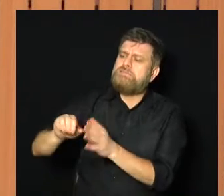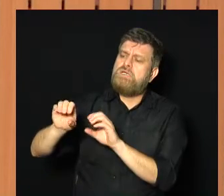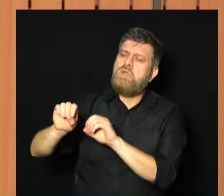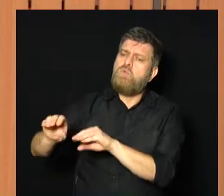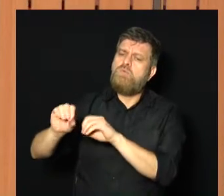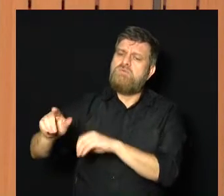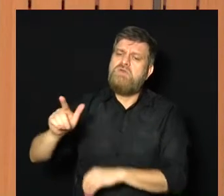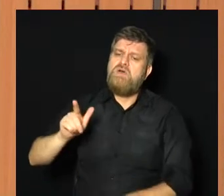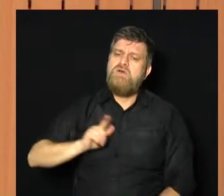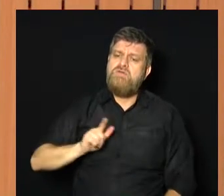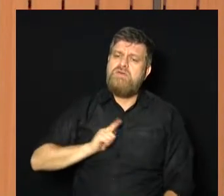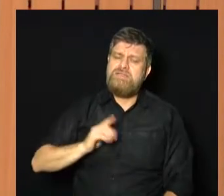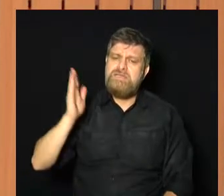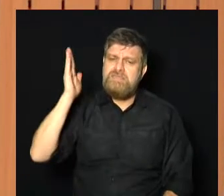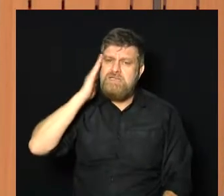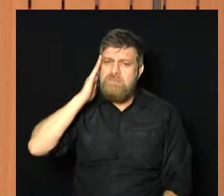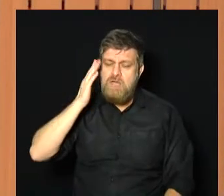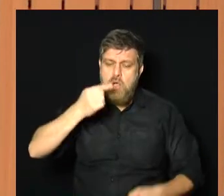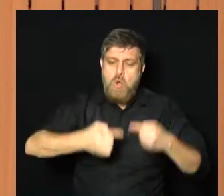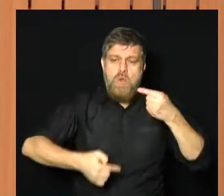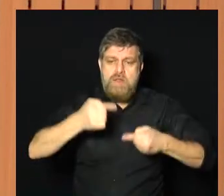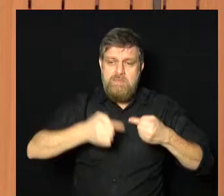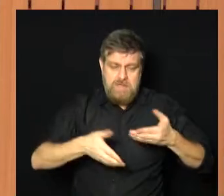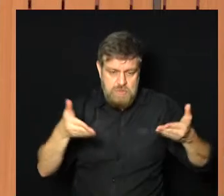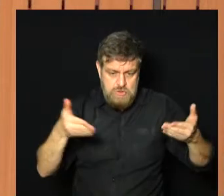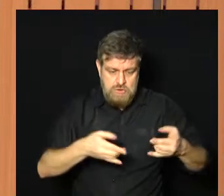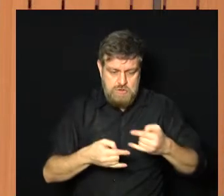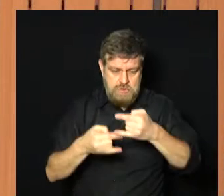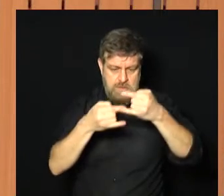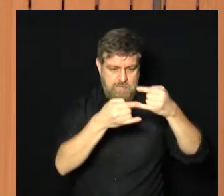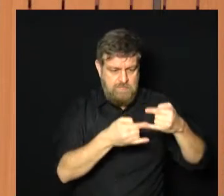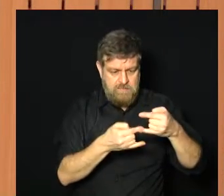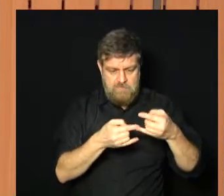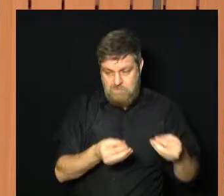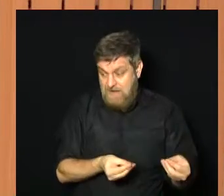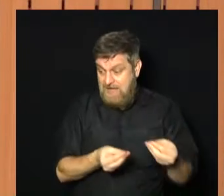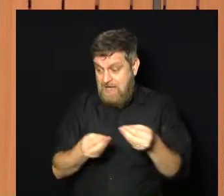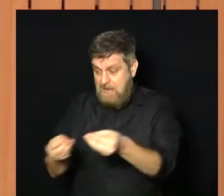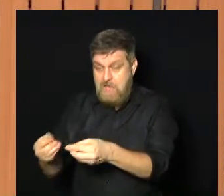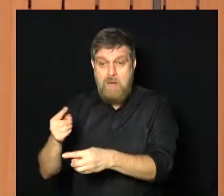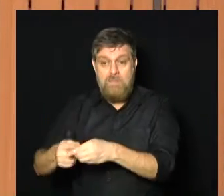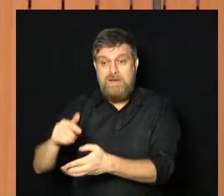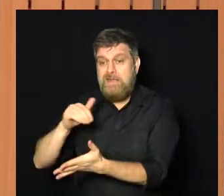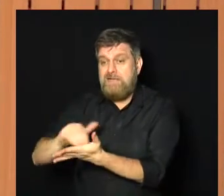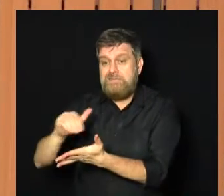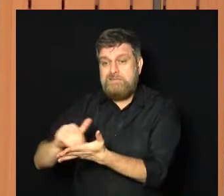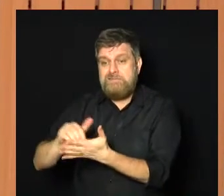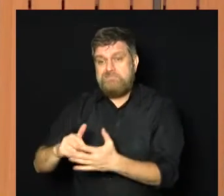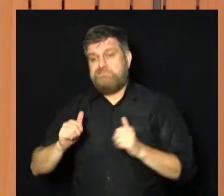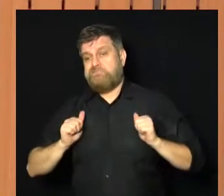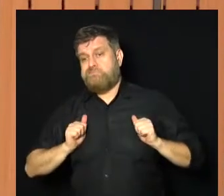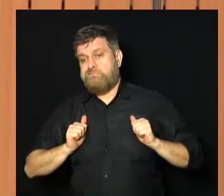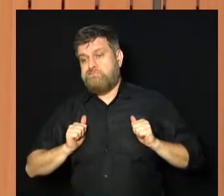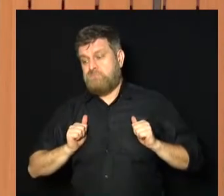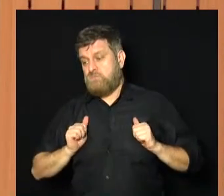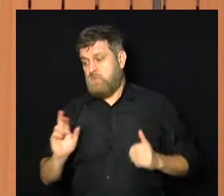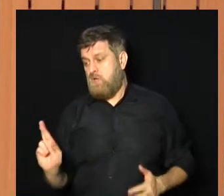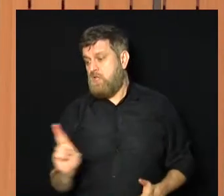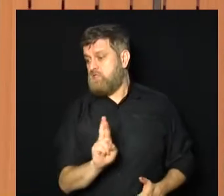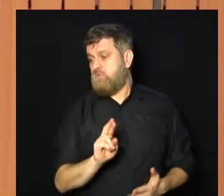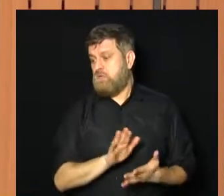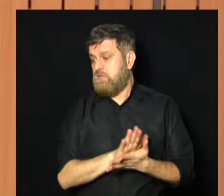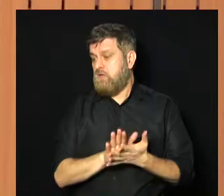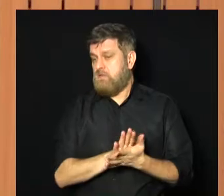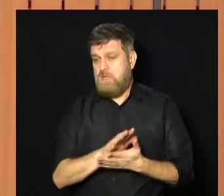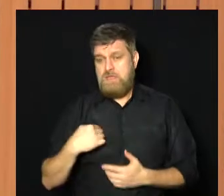os informes discutidos nesse debate, uma vez que não quis se fazer presente para responder os questionamentos.